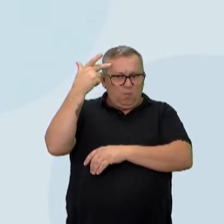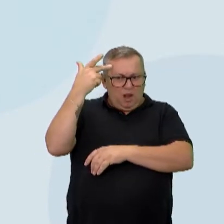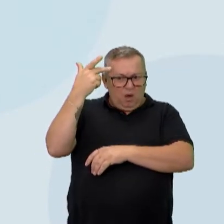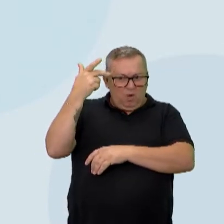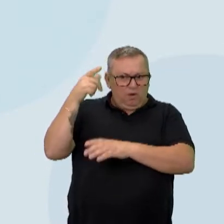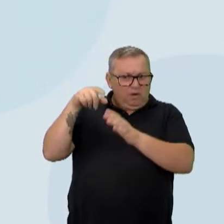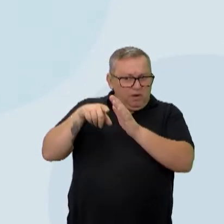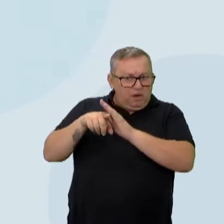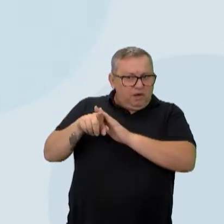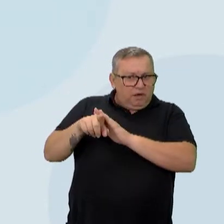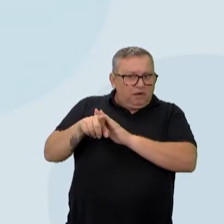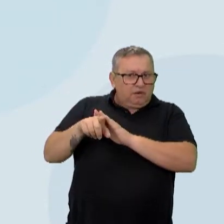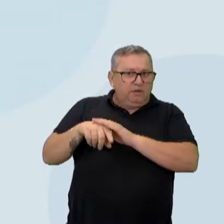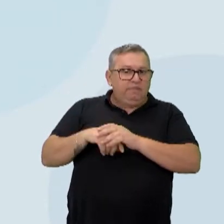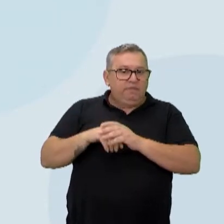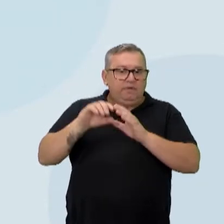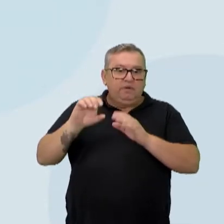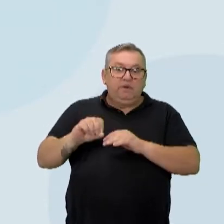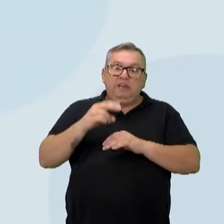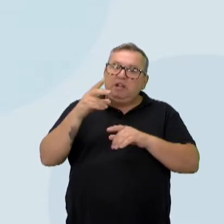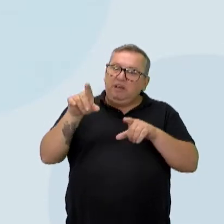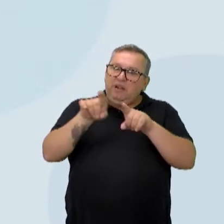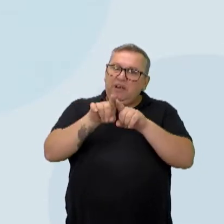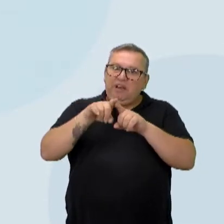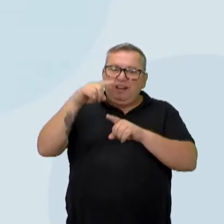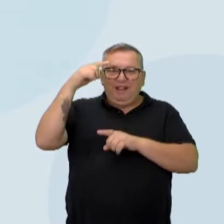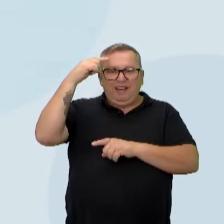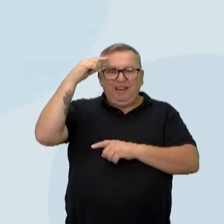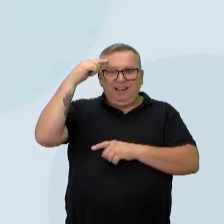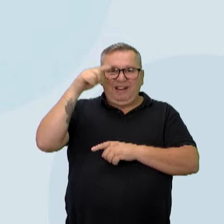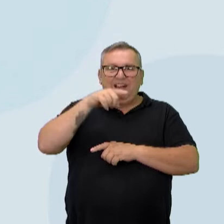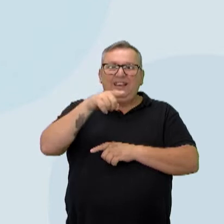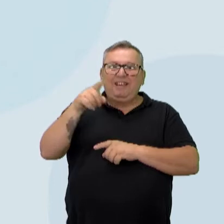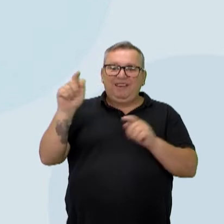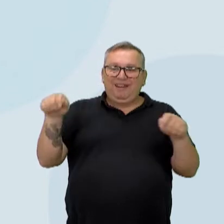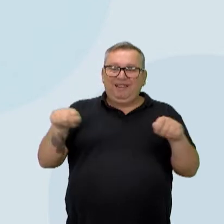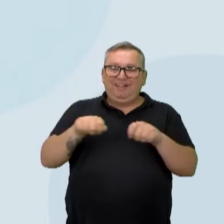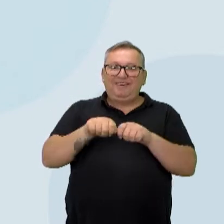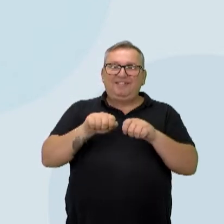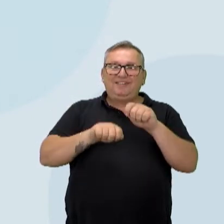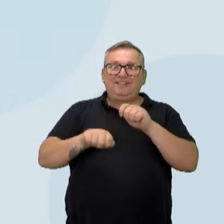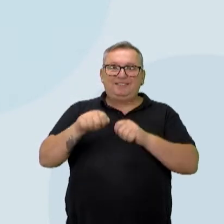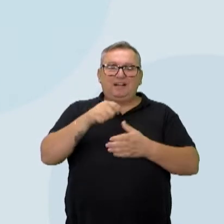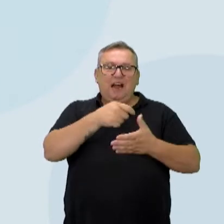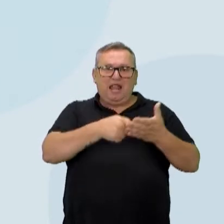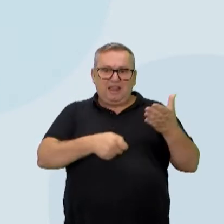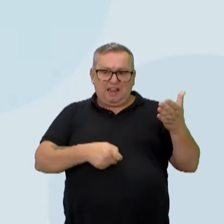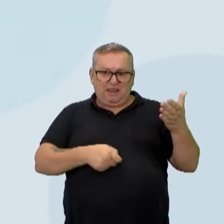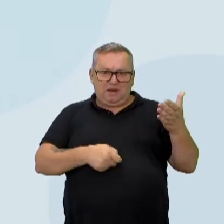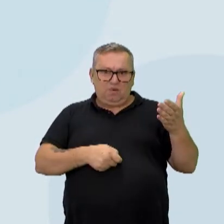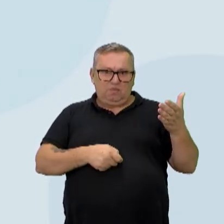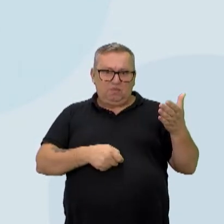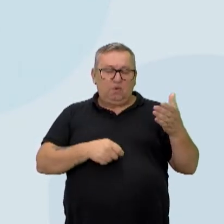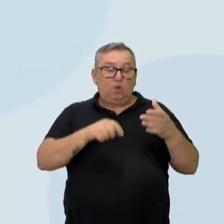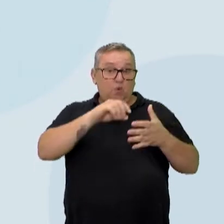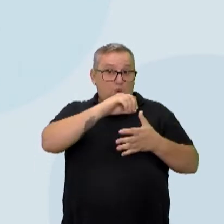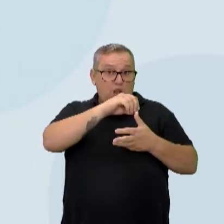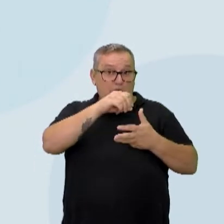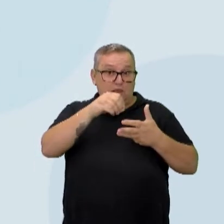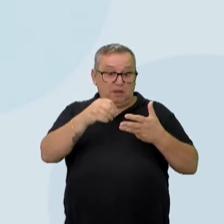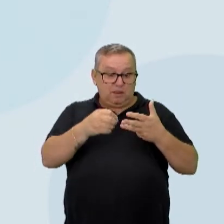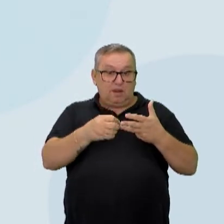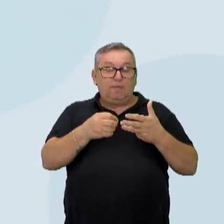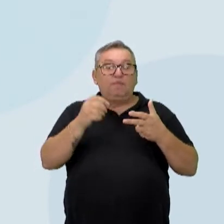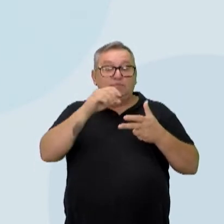pergunta. Ou com uma reflexão. Você pode fazer isso na sua redação do Enem? Pode. Você pode começar